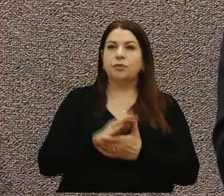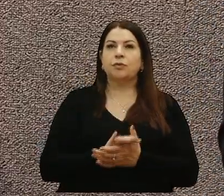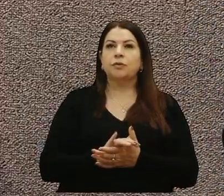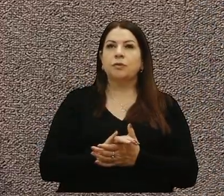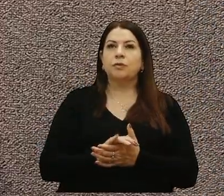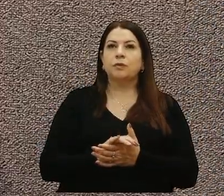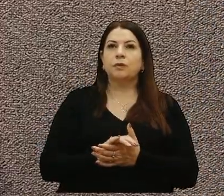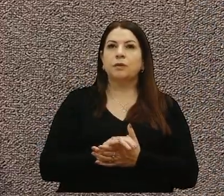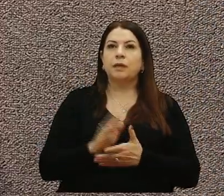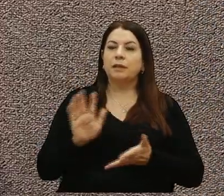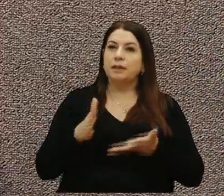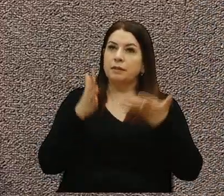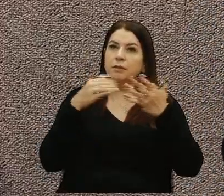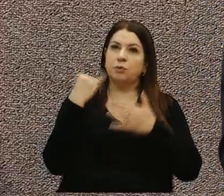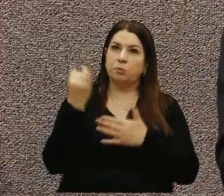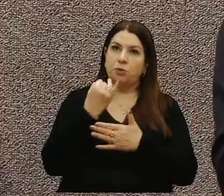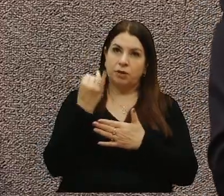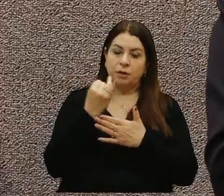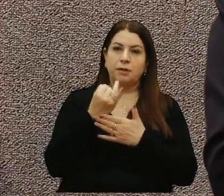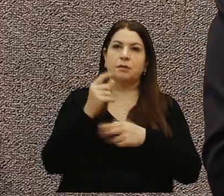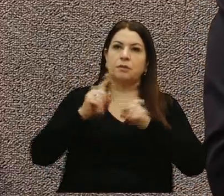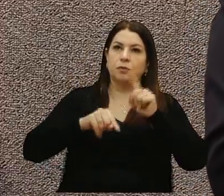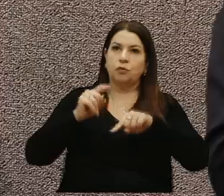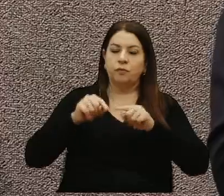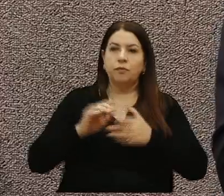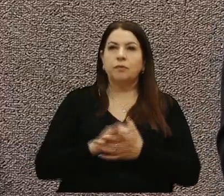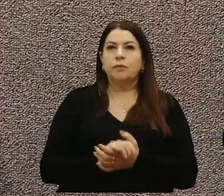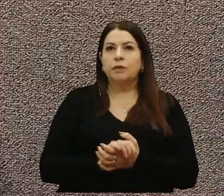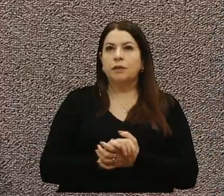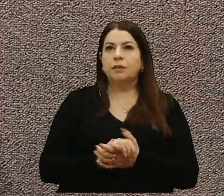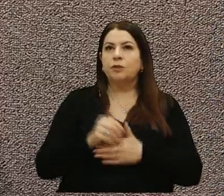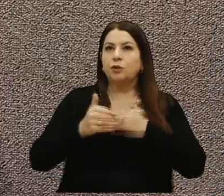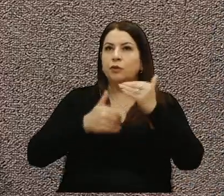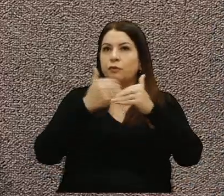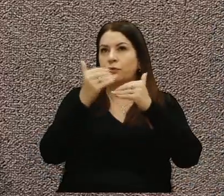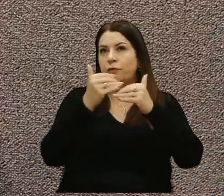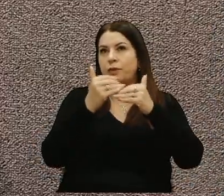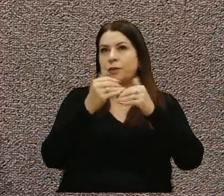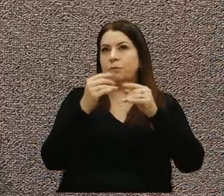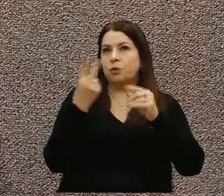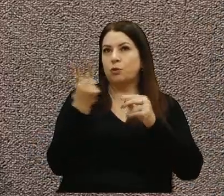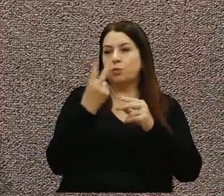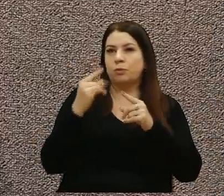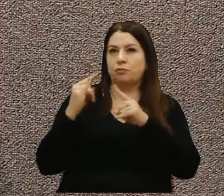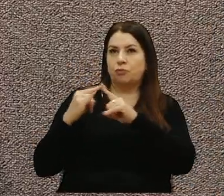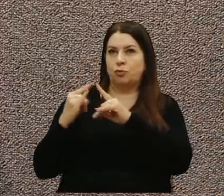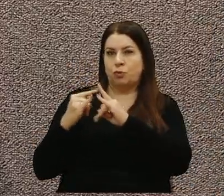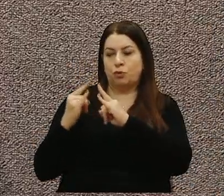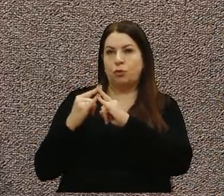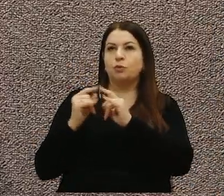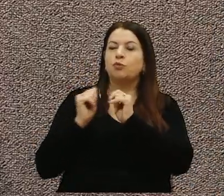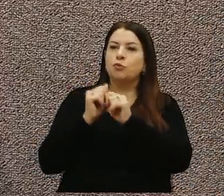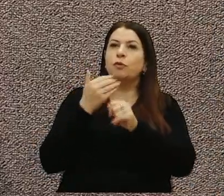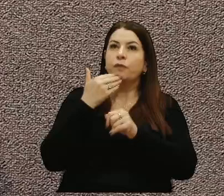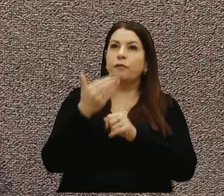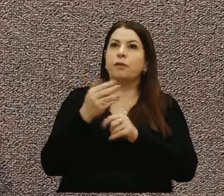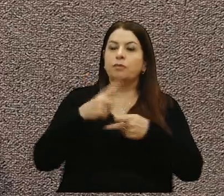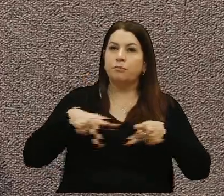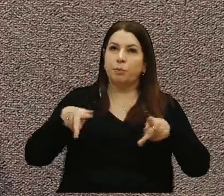visa enaltecer a relevância das atividades desenvolvidas por essas instituições em favor da